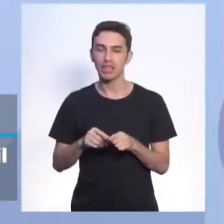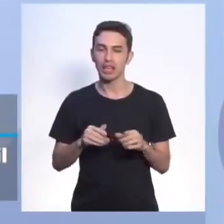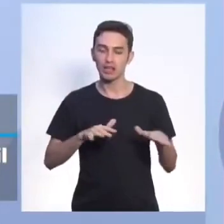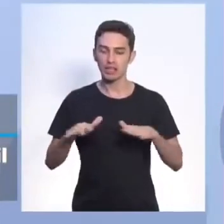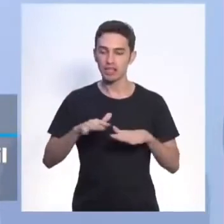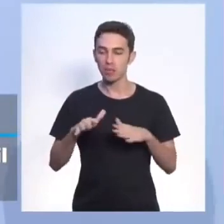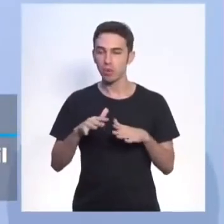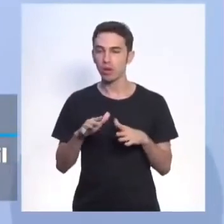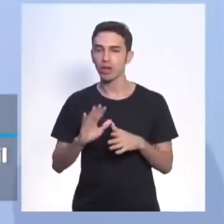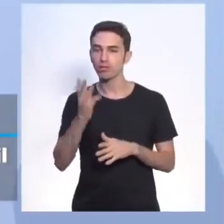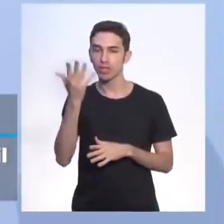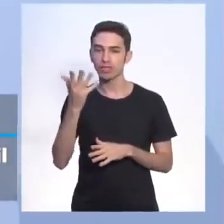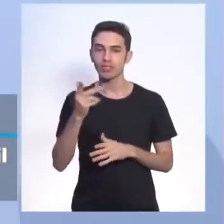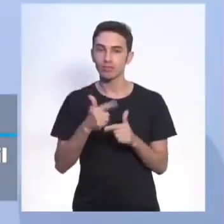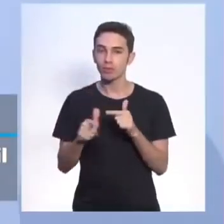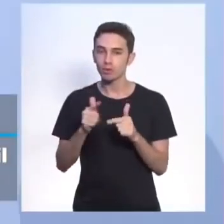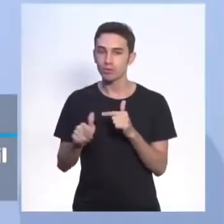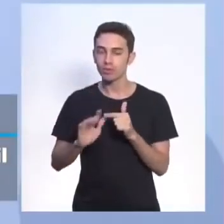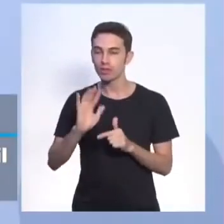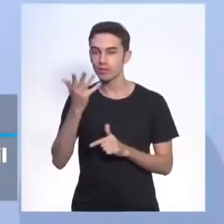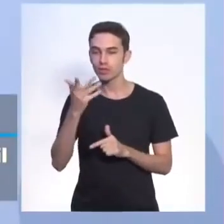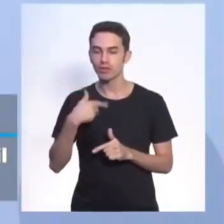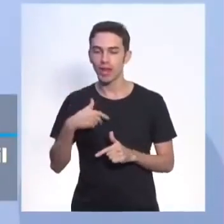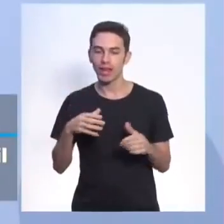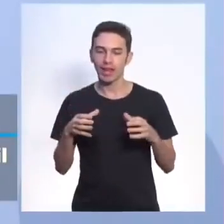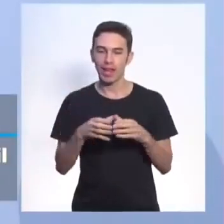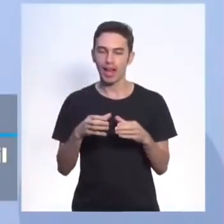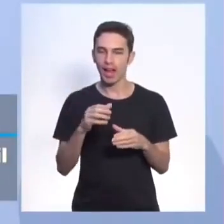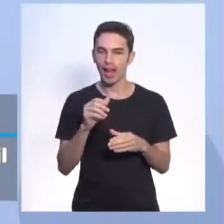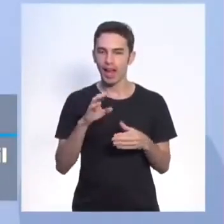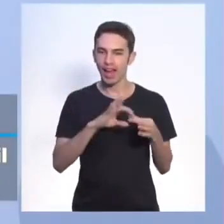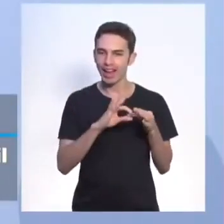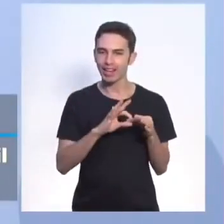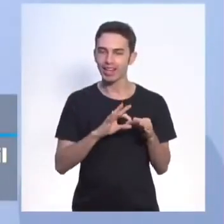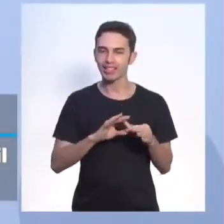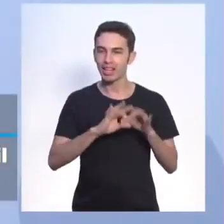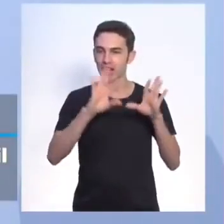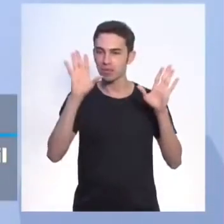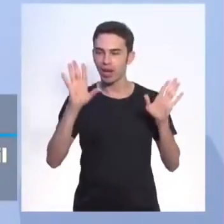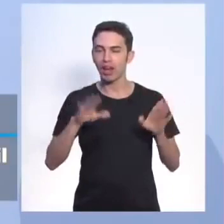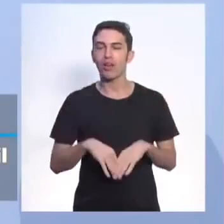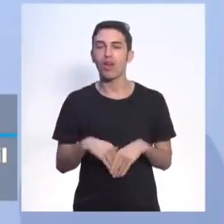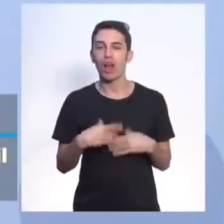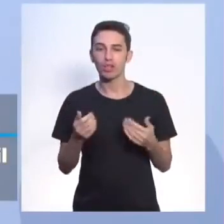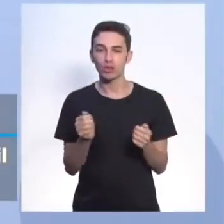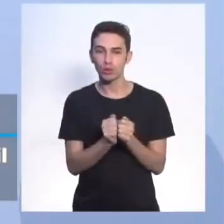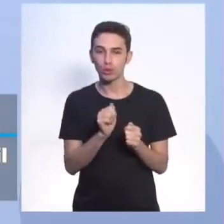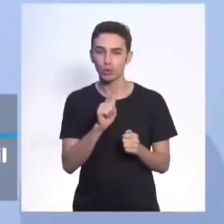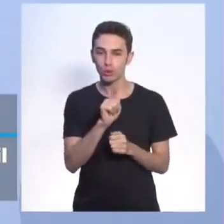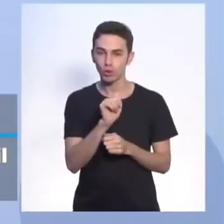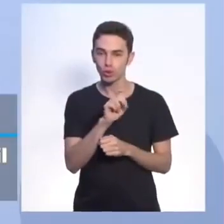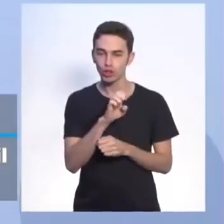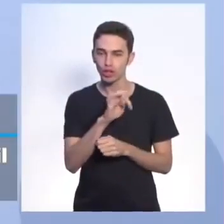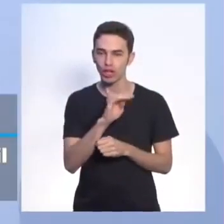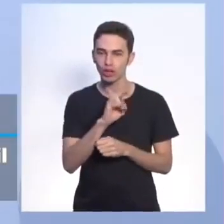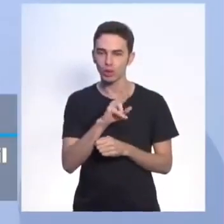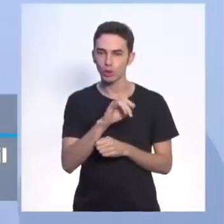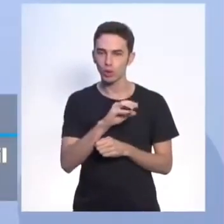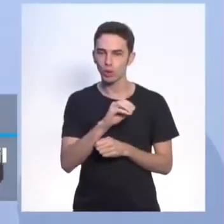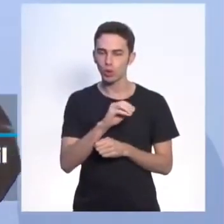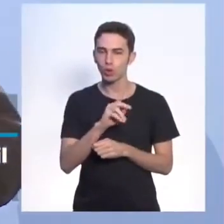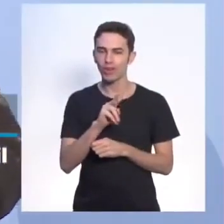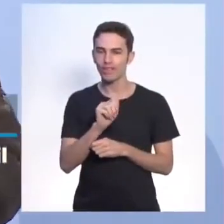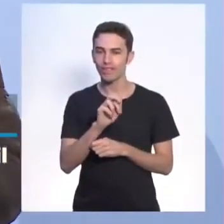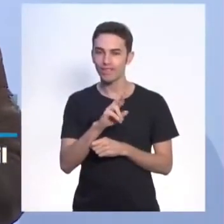café com leite. Então, a Aliança Liberal, junto aí com o Getúlio Vargas, eles entram na disputa para